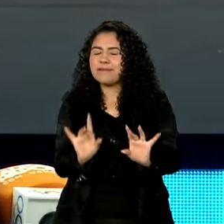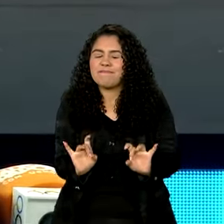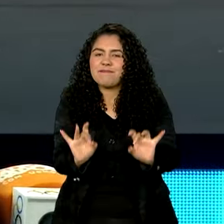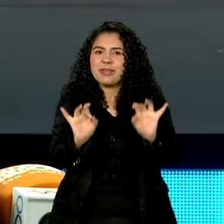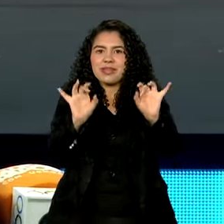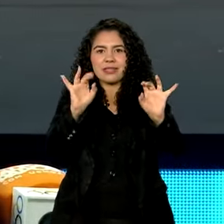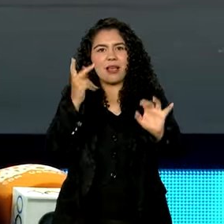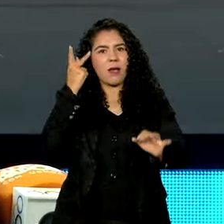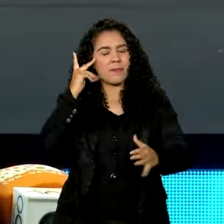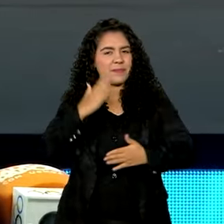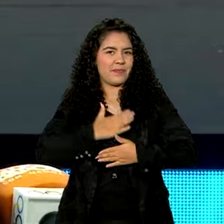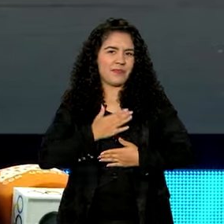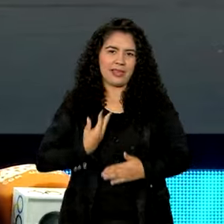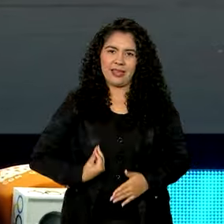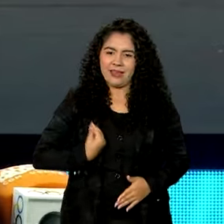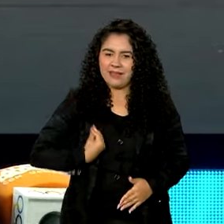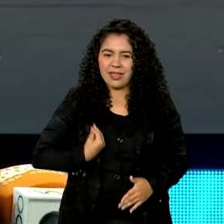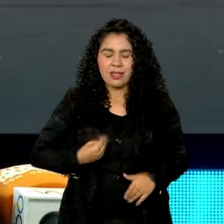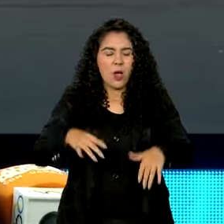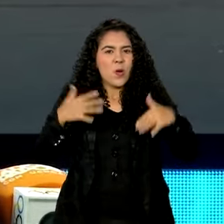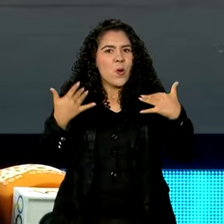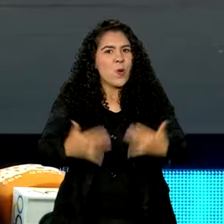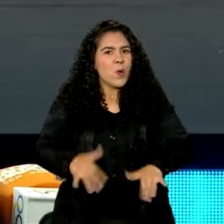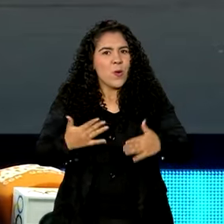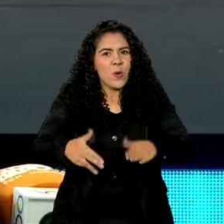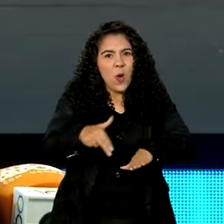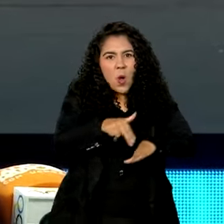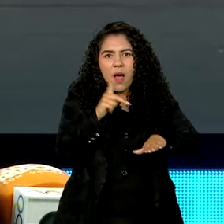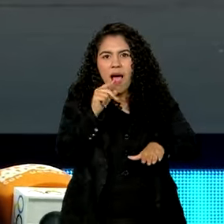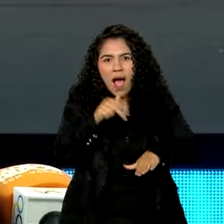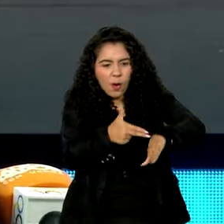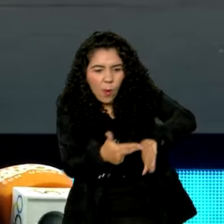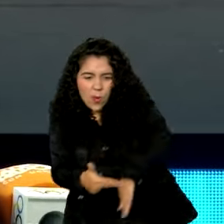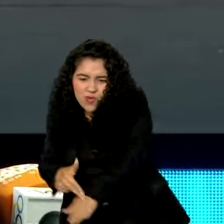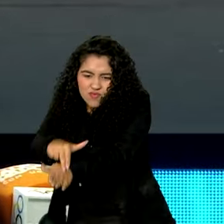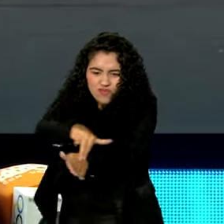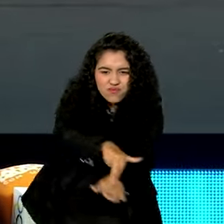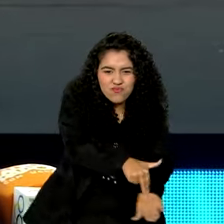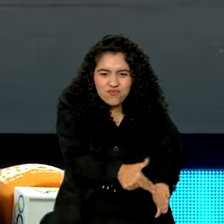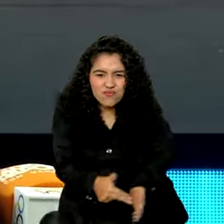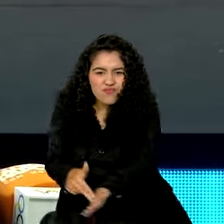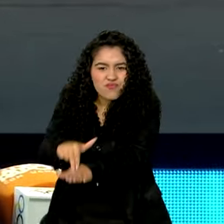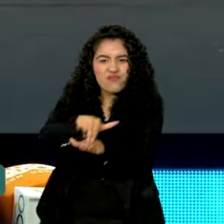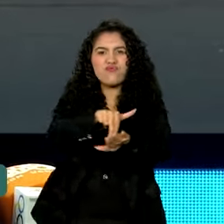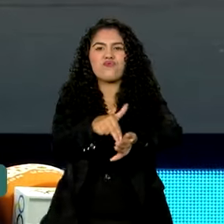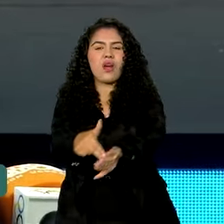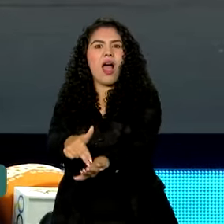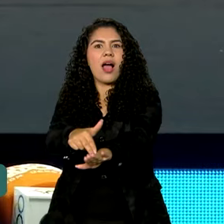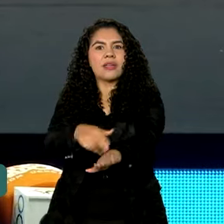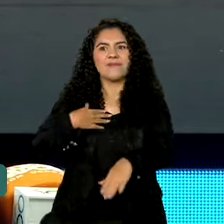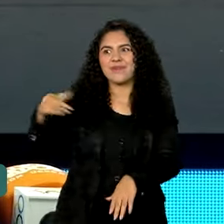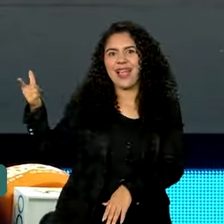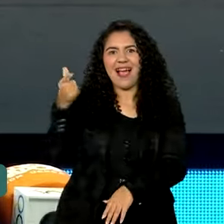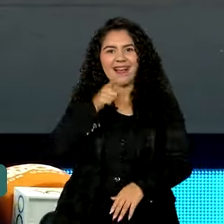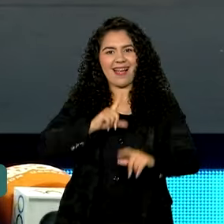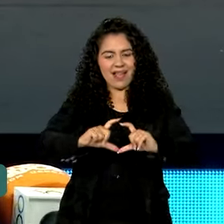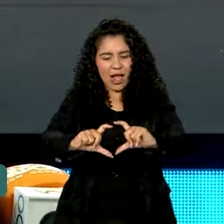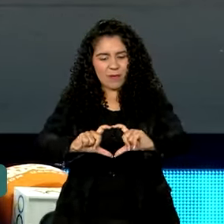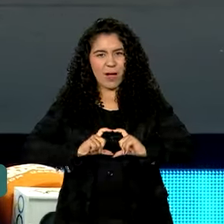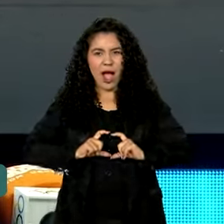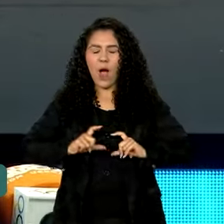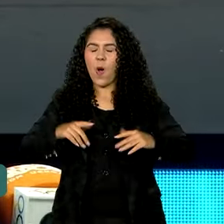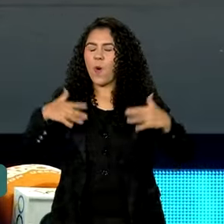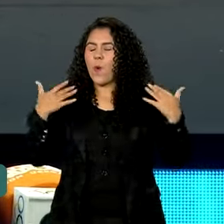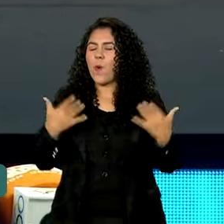Foi assim, para surfar a minha onda preferida, e ganhasse medalha num dia só.